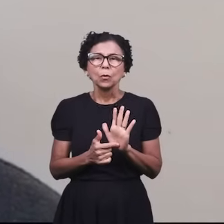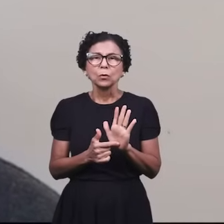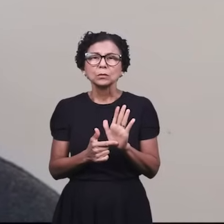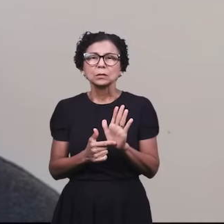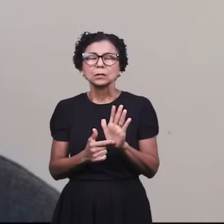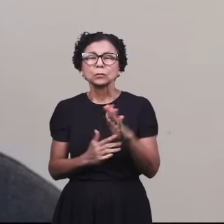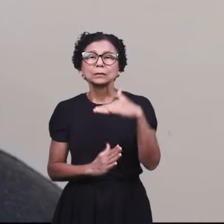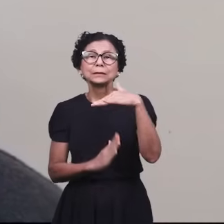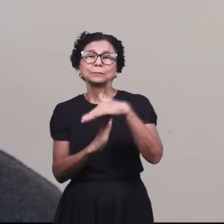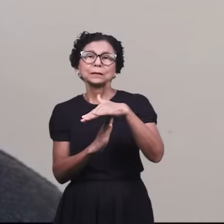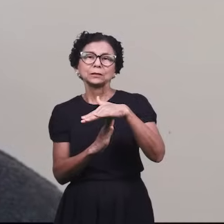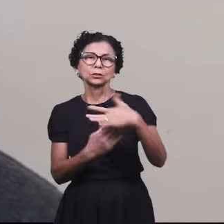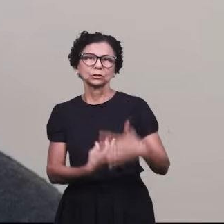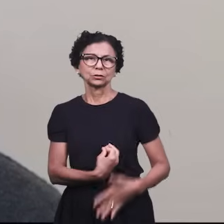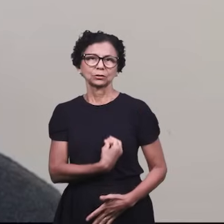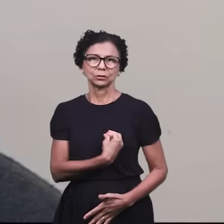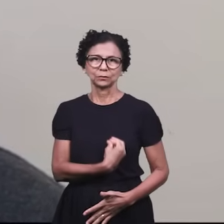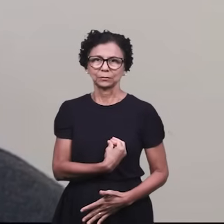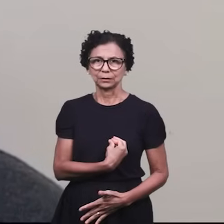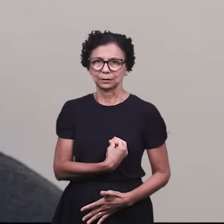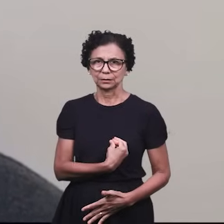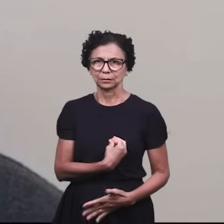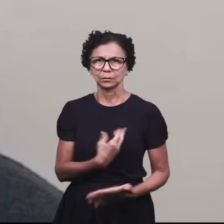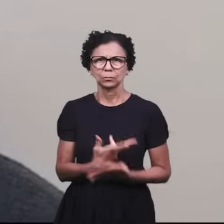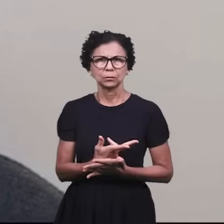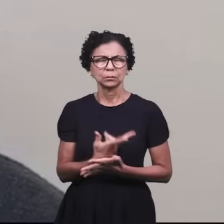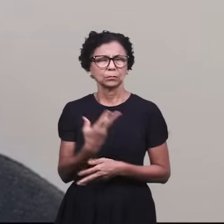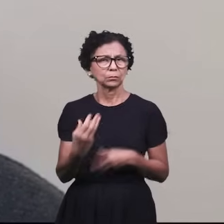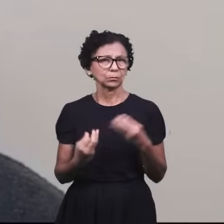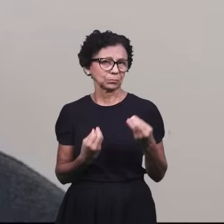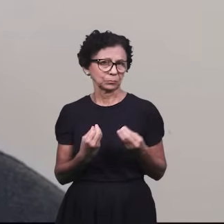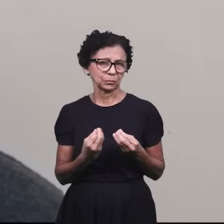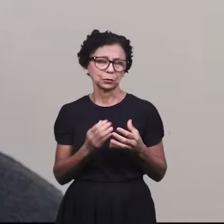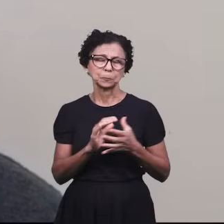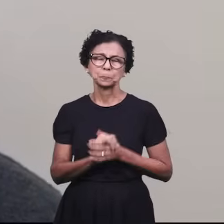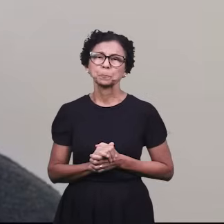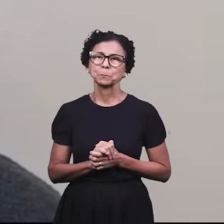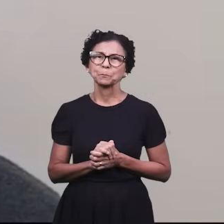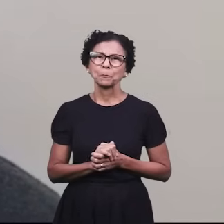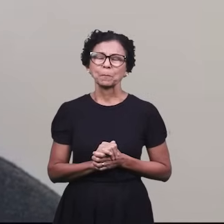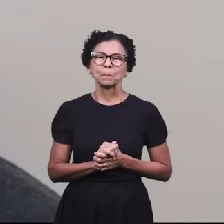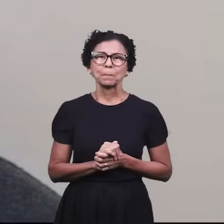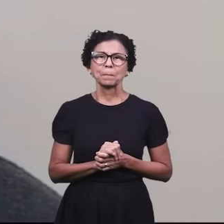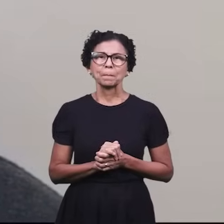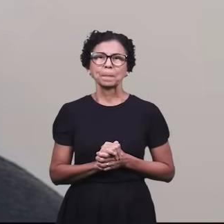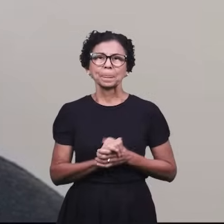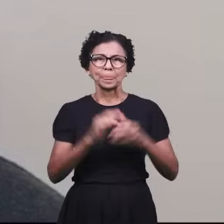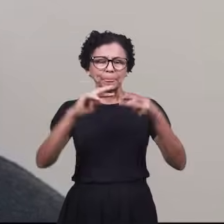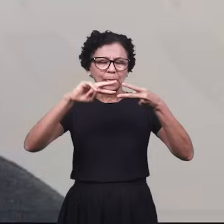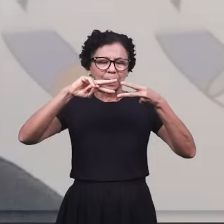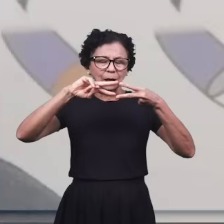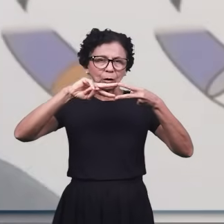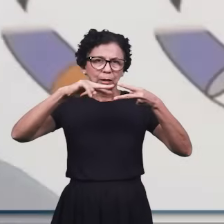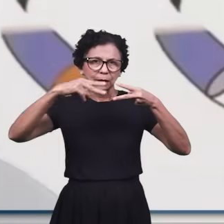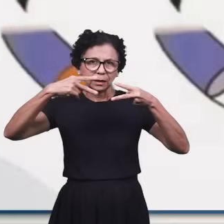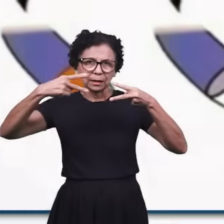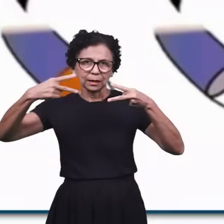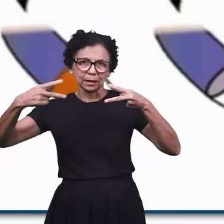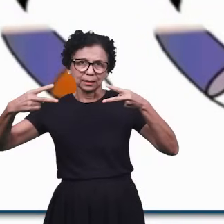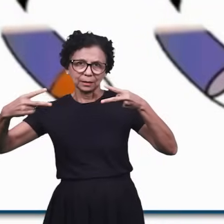ter. Como que isso funciona? As extremidades do nosso